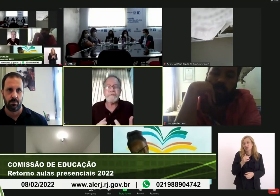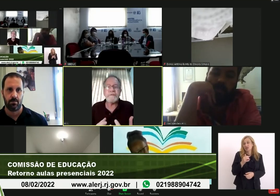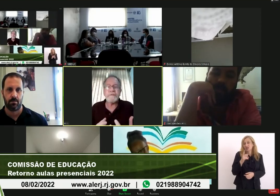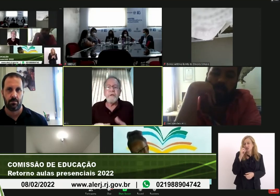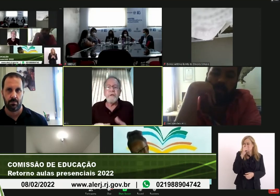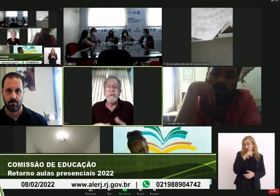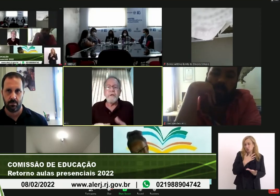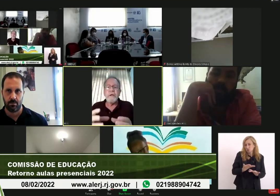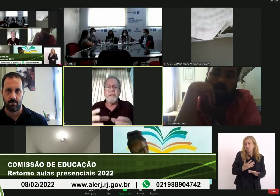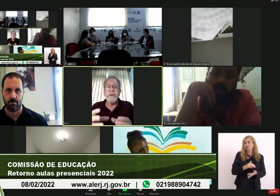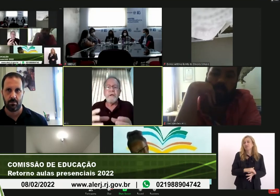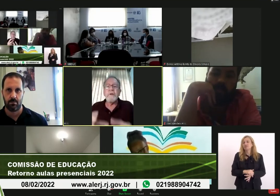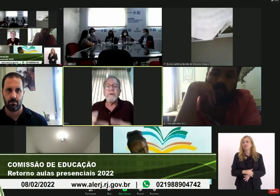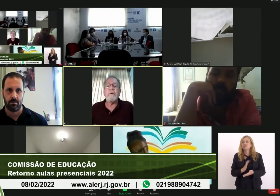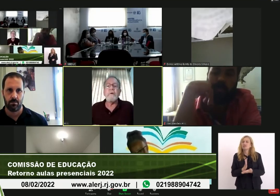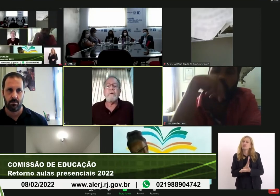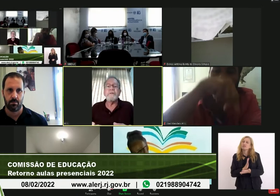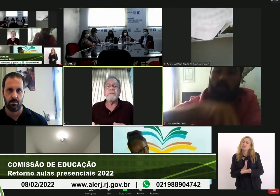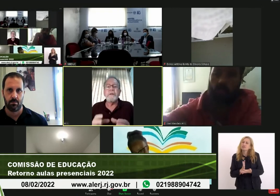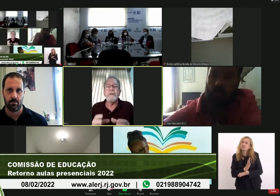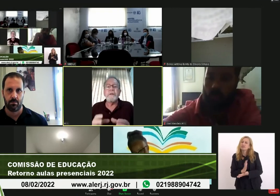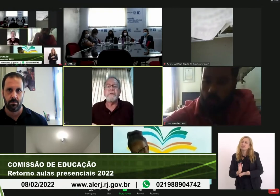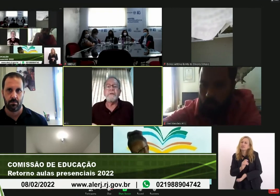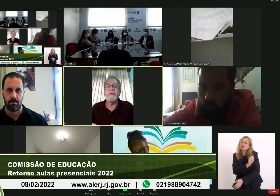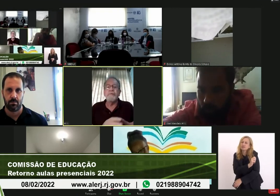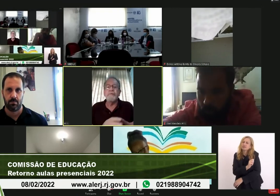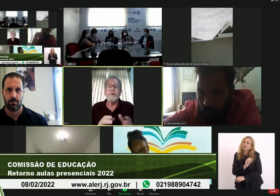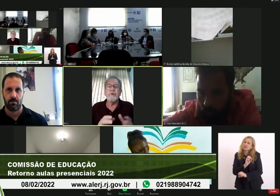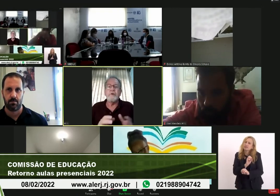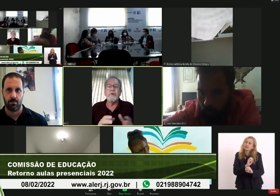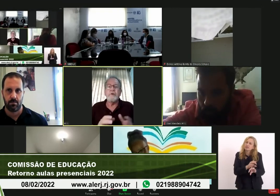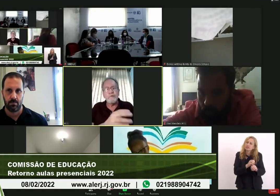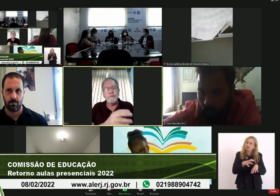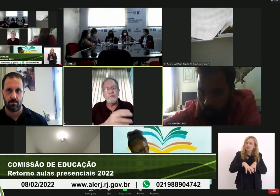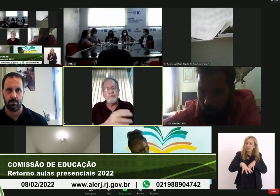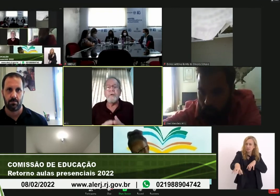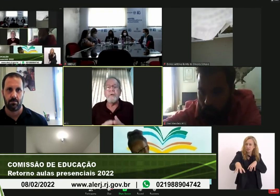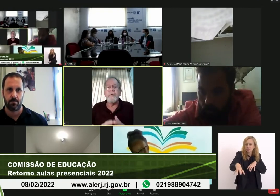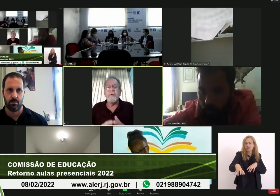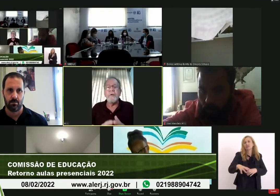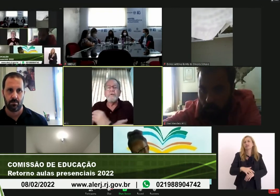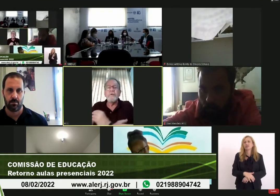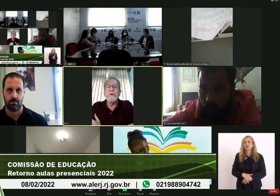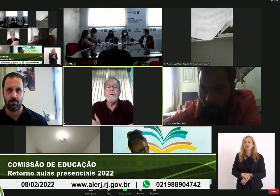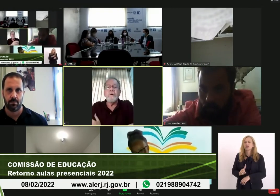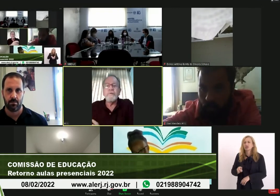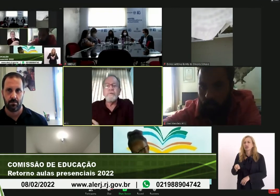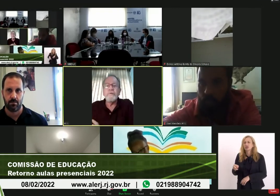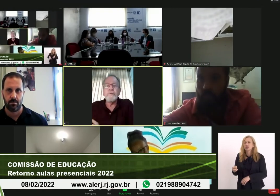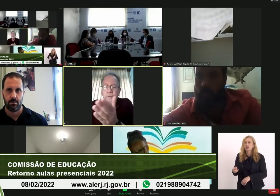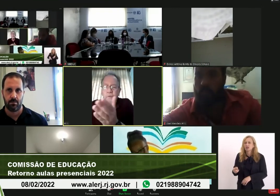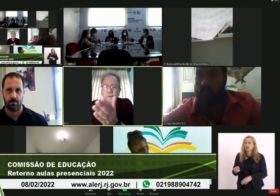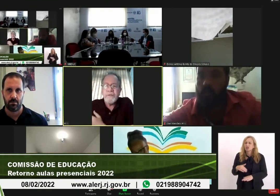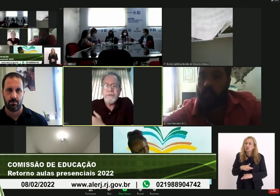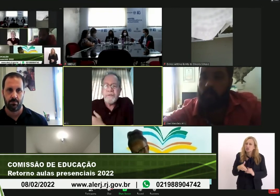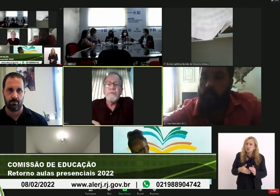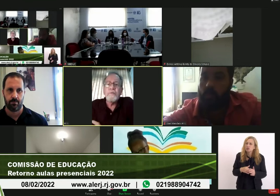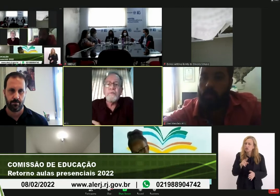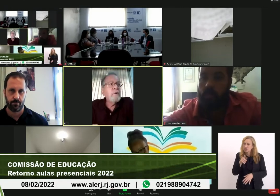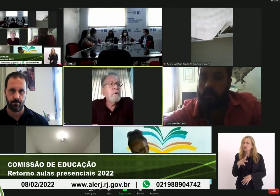você, duas aulas híbridas com os meus dois netos, um de 8 anos e o menorzinho, Tom, que você